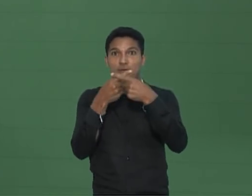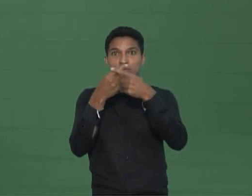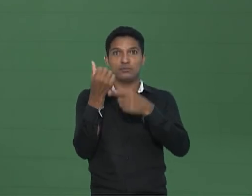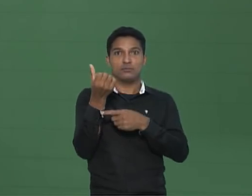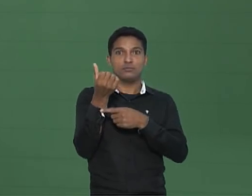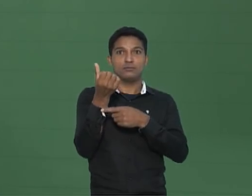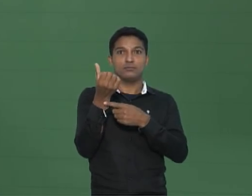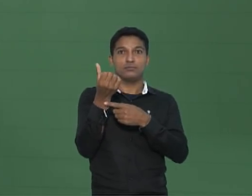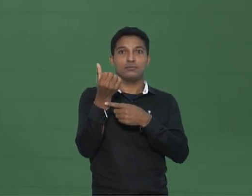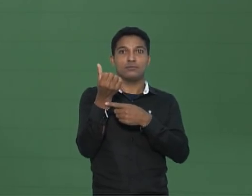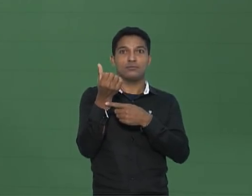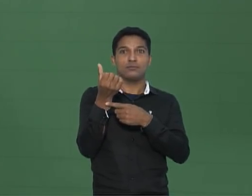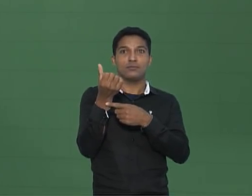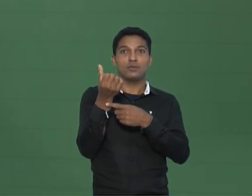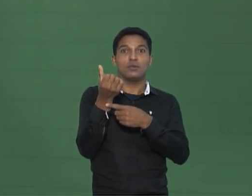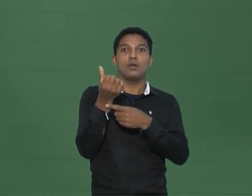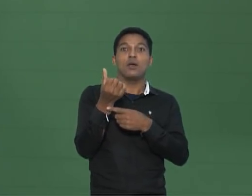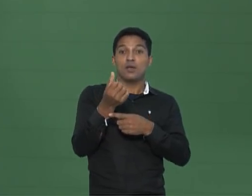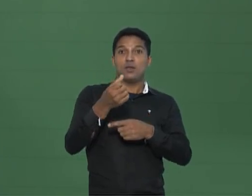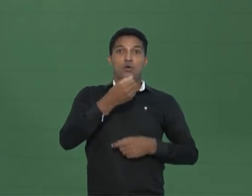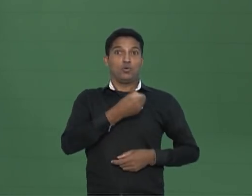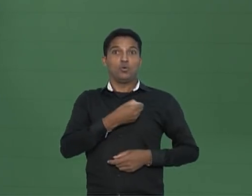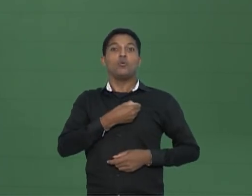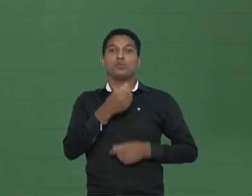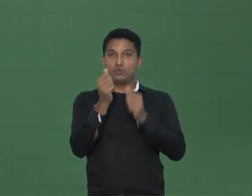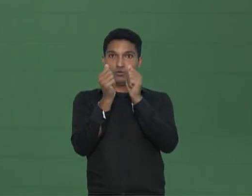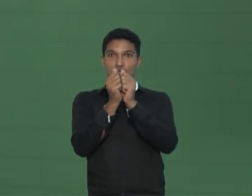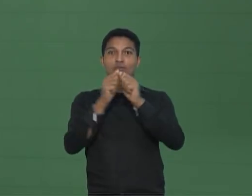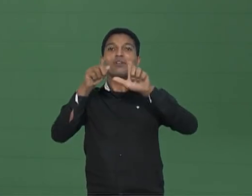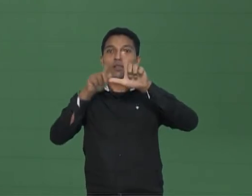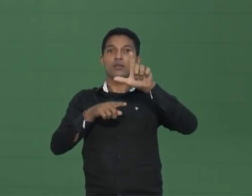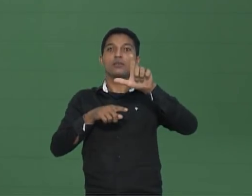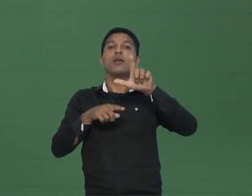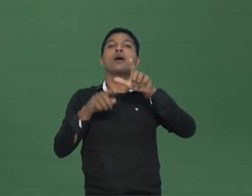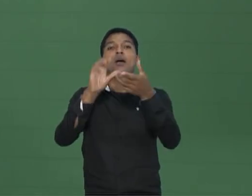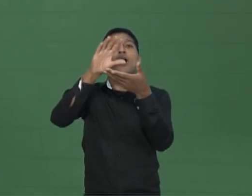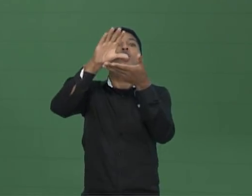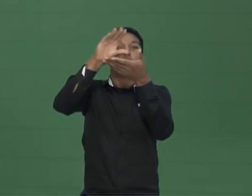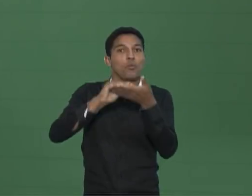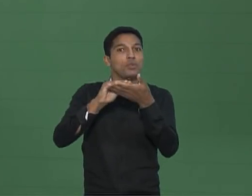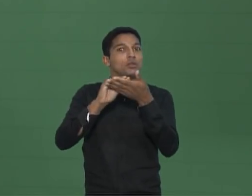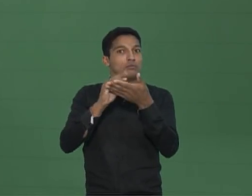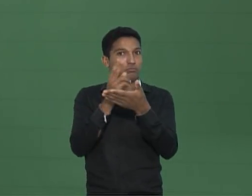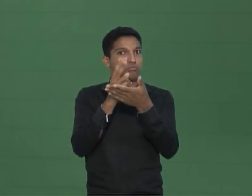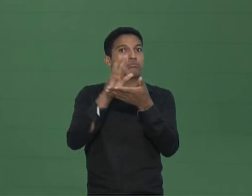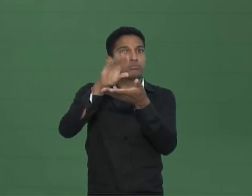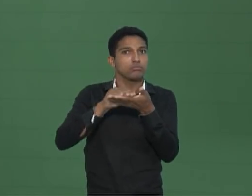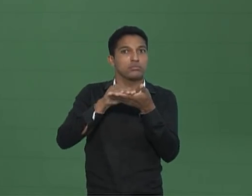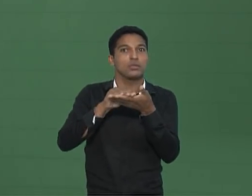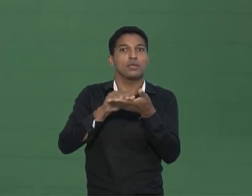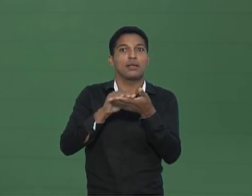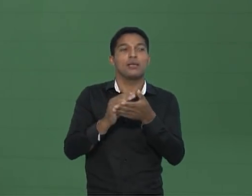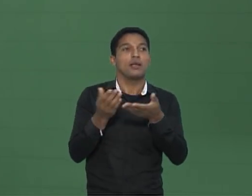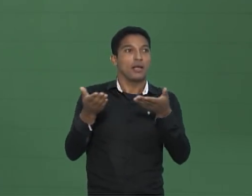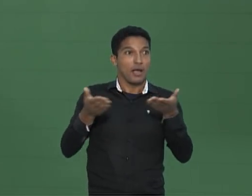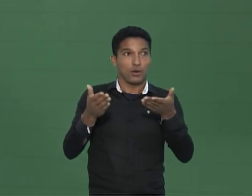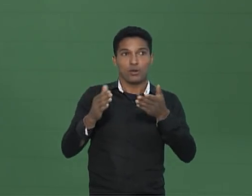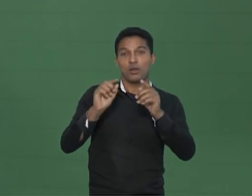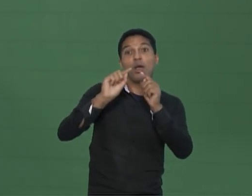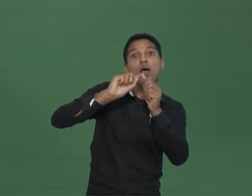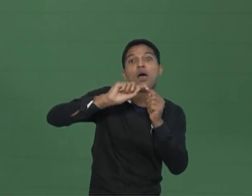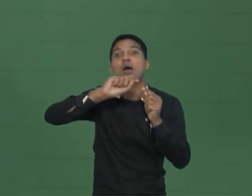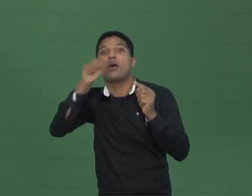com a letra, eu vou só repetir o número e a letra. Agora vamos para o outro termo. O outro termo é